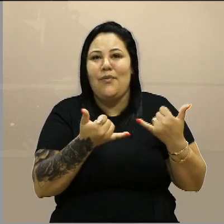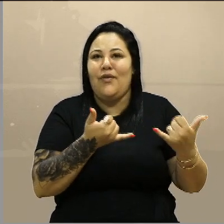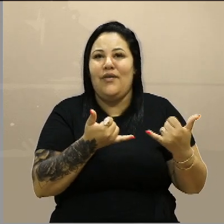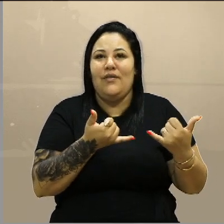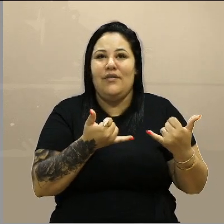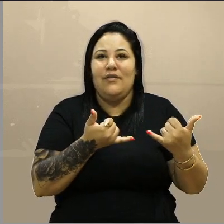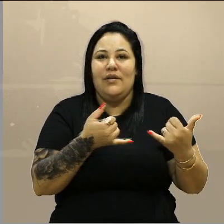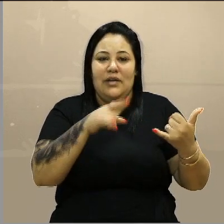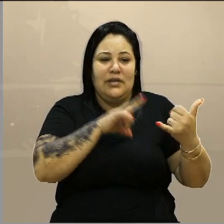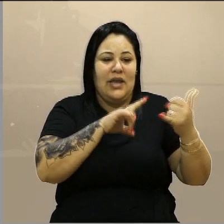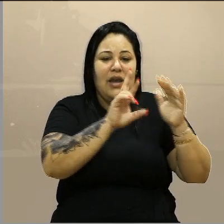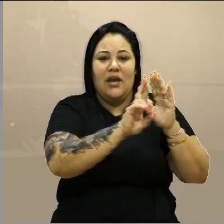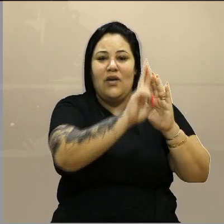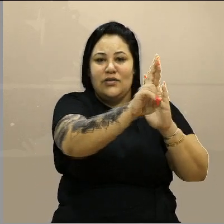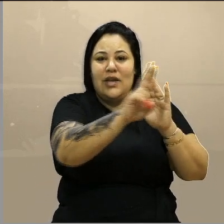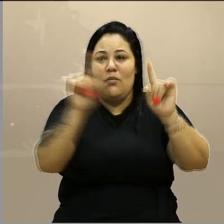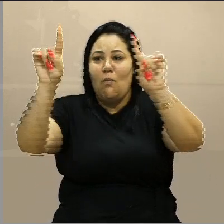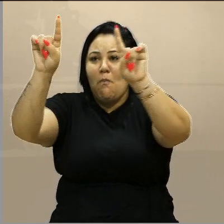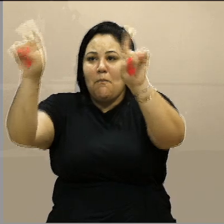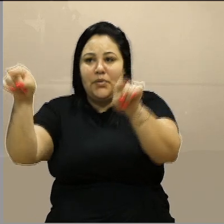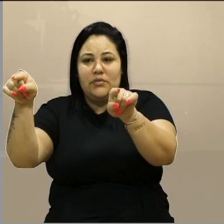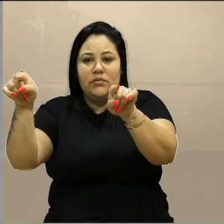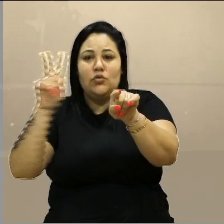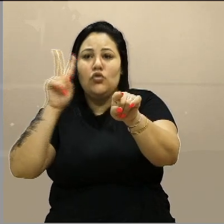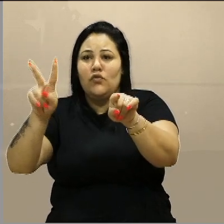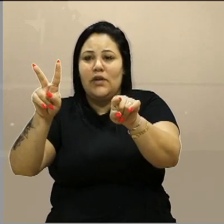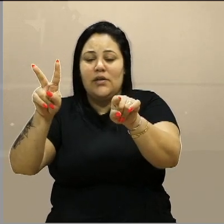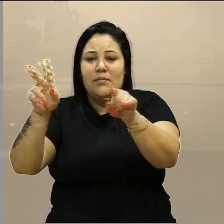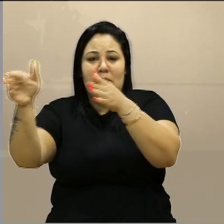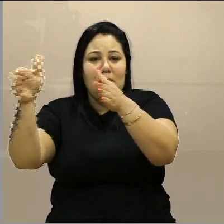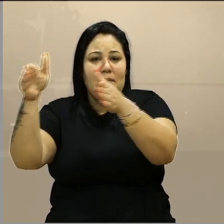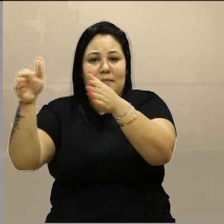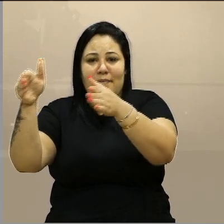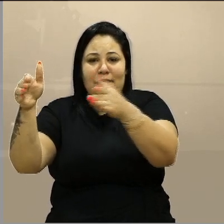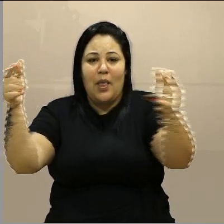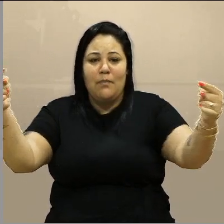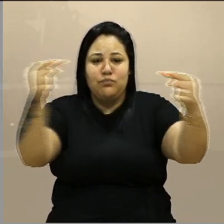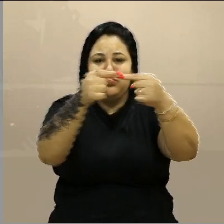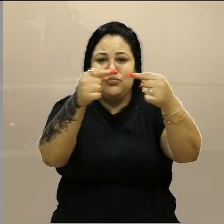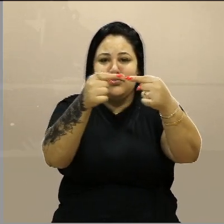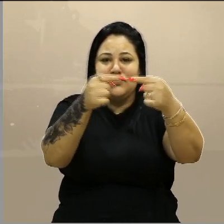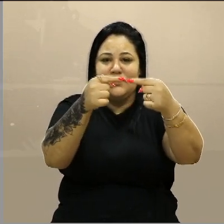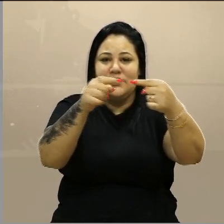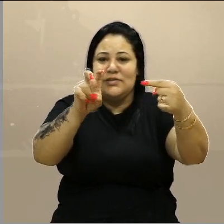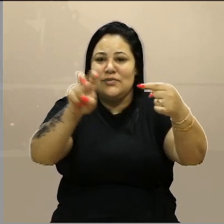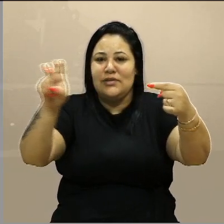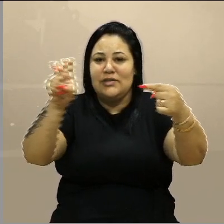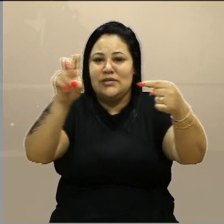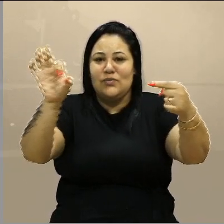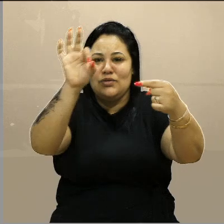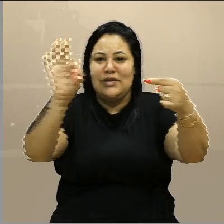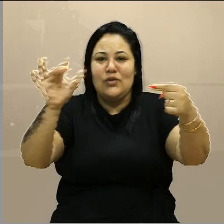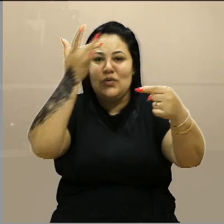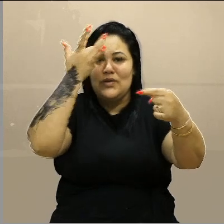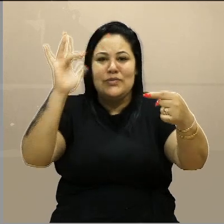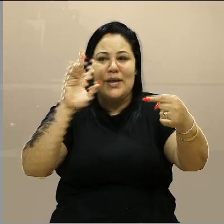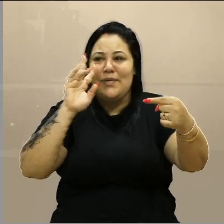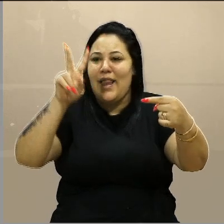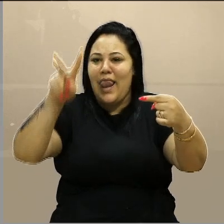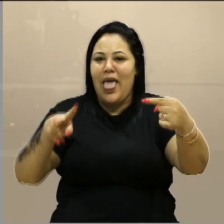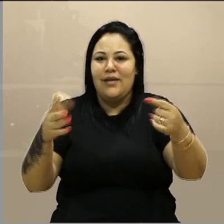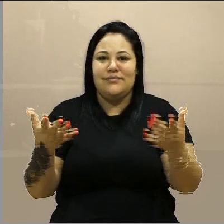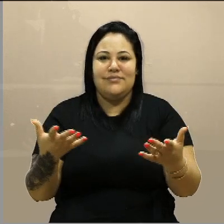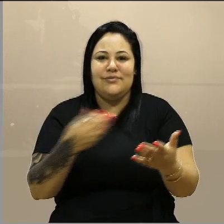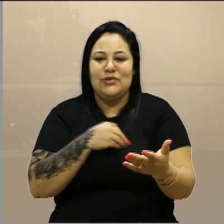o resultado aqui e a referência do lado. Você vê se está dentro do parâmetro, não. 55% não saberiam responder ou interpretar esse